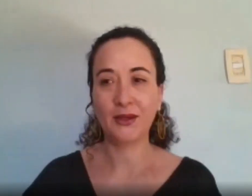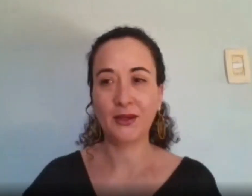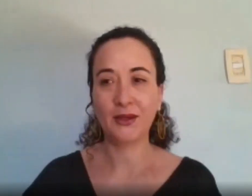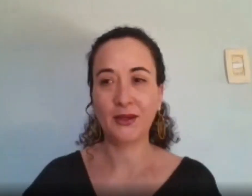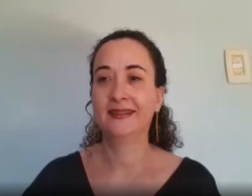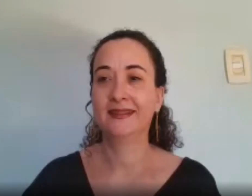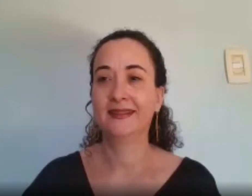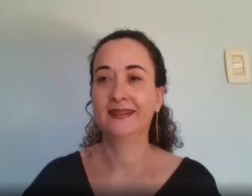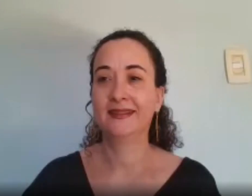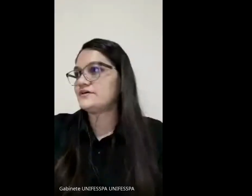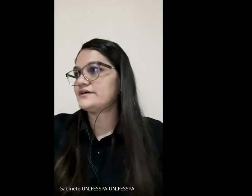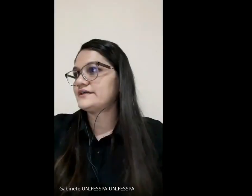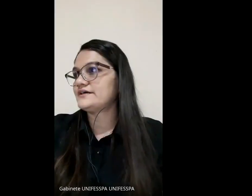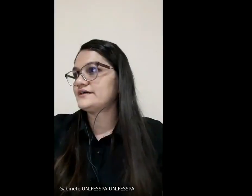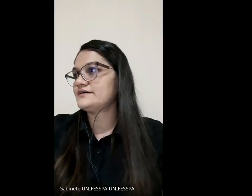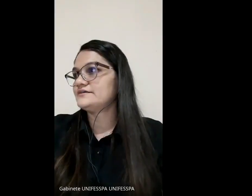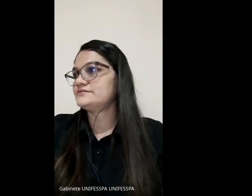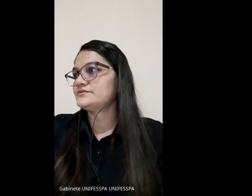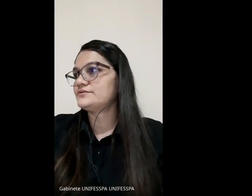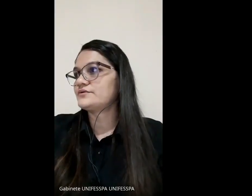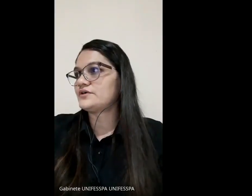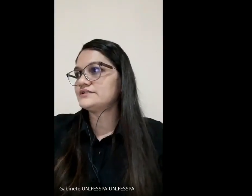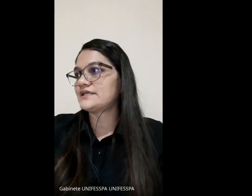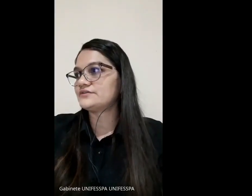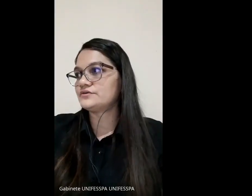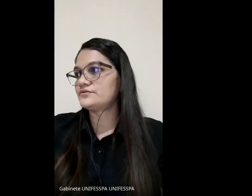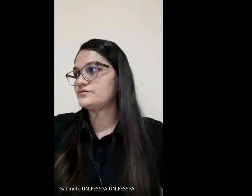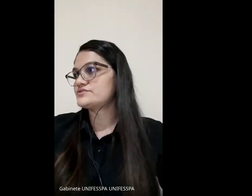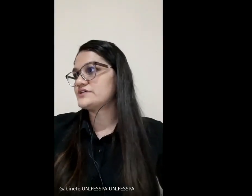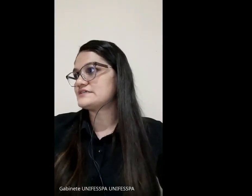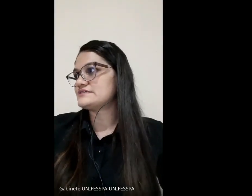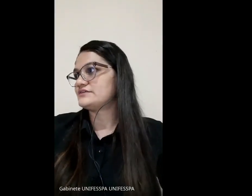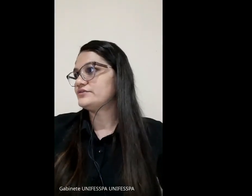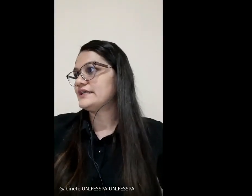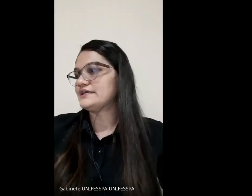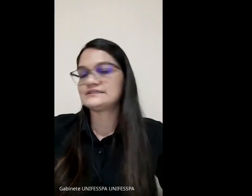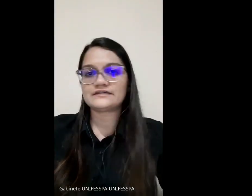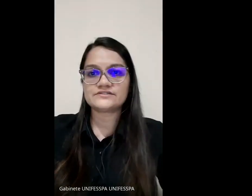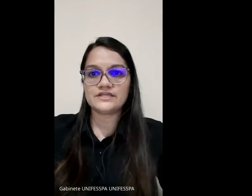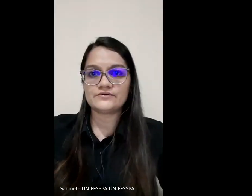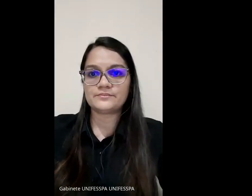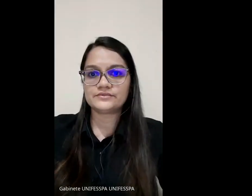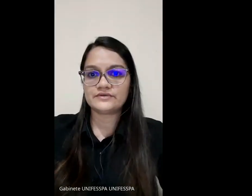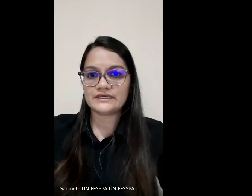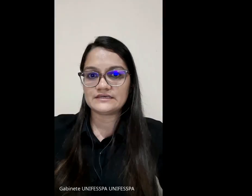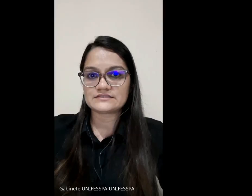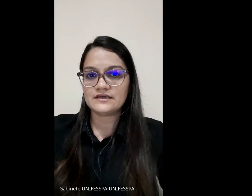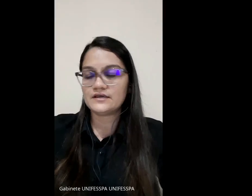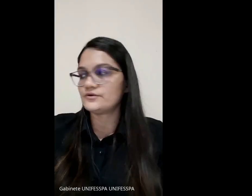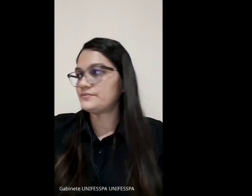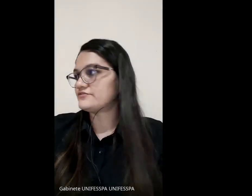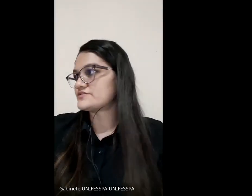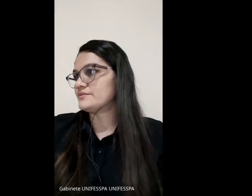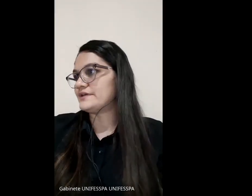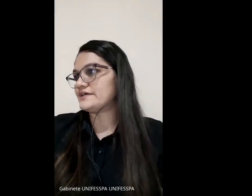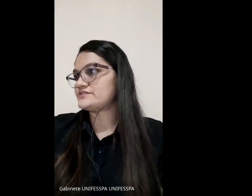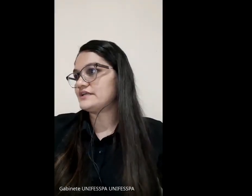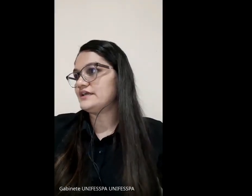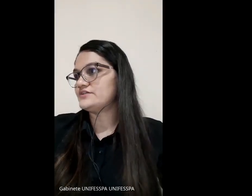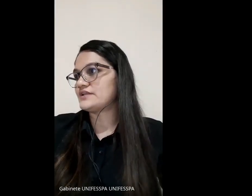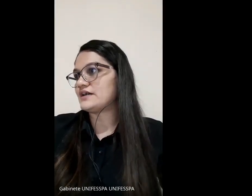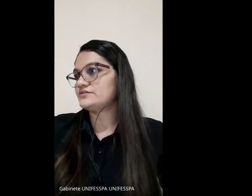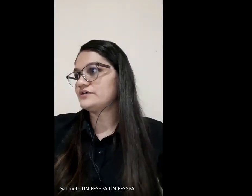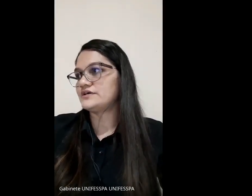Obrigada. Falará agora o coordenador do curso de Licenciatura em Letras, Língua Portuguesa, o professor